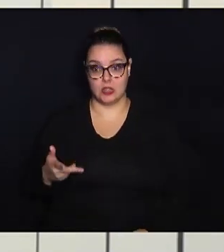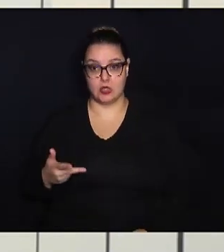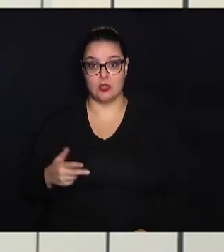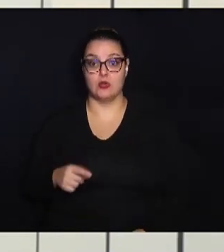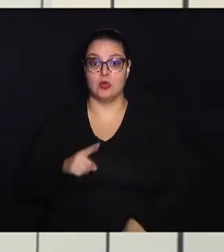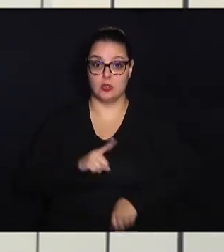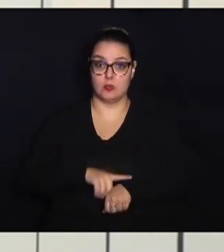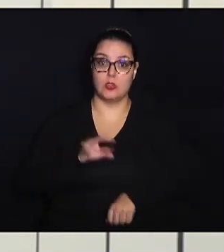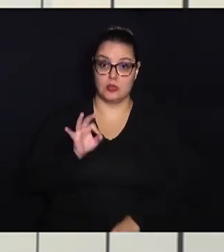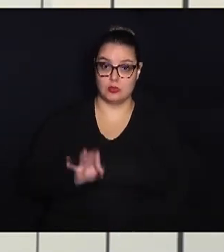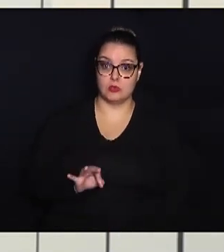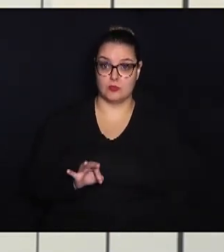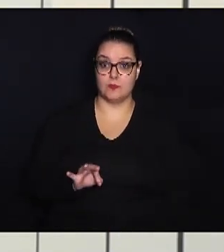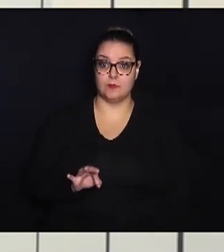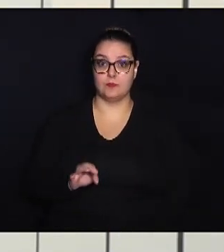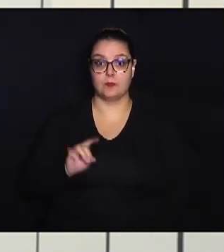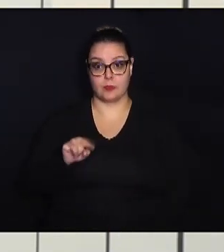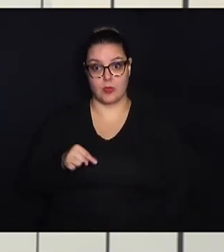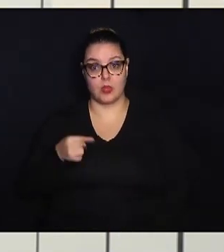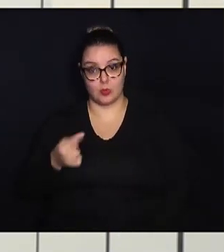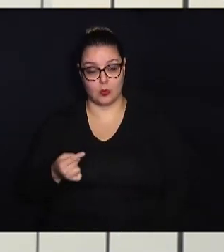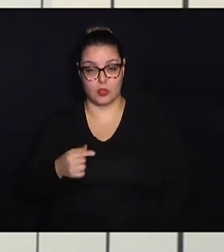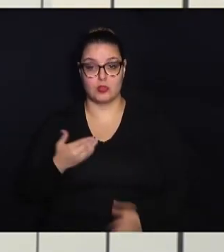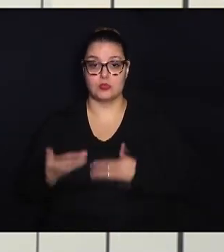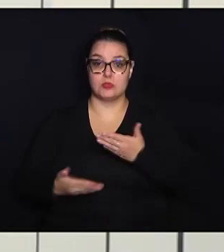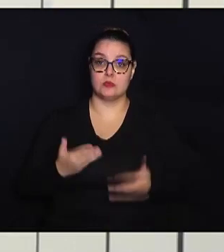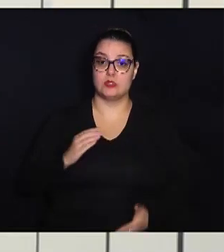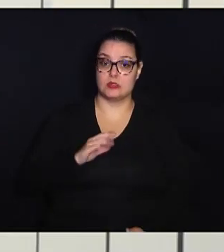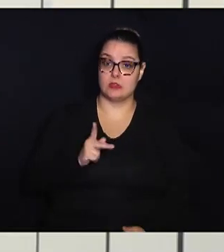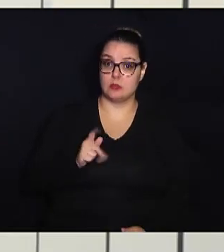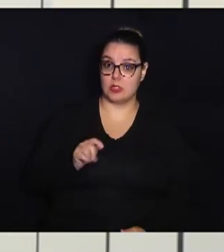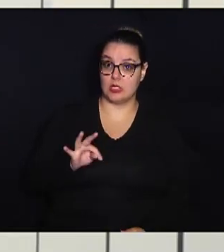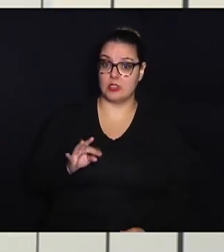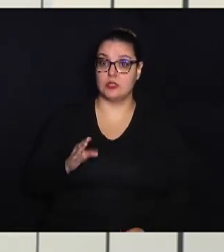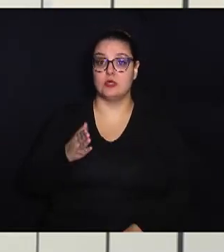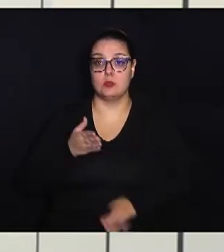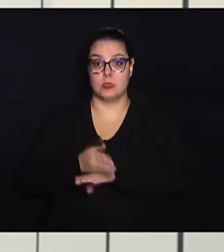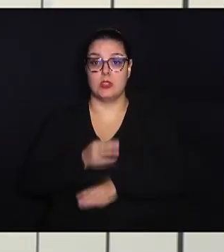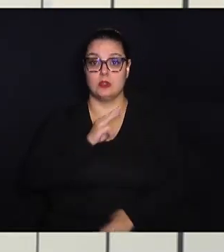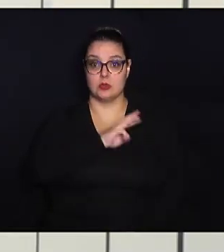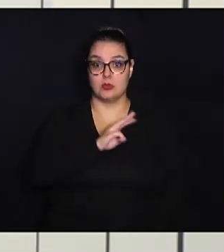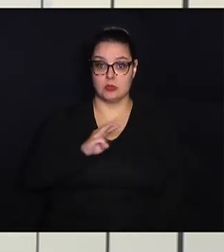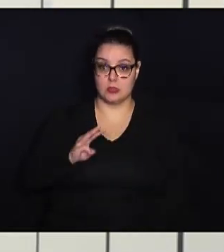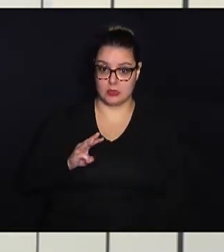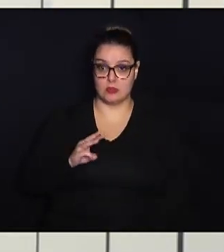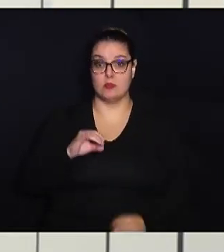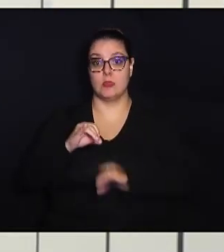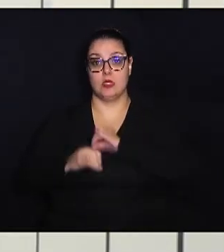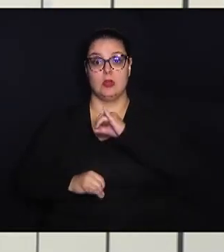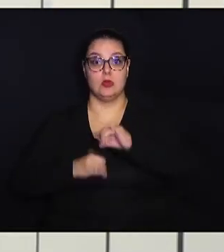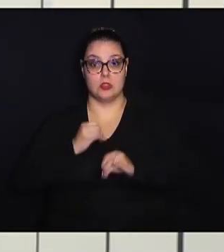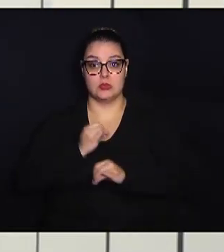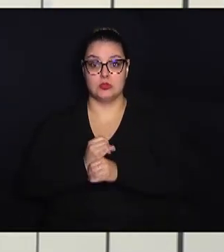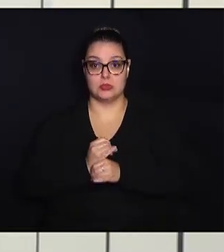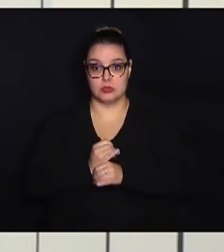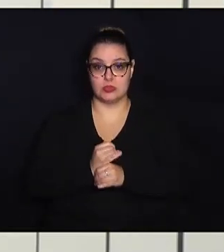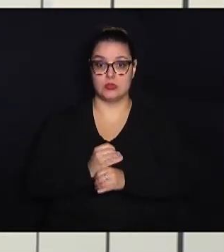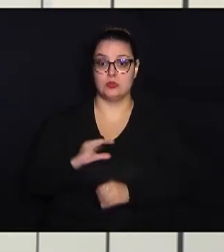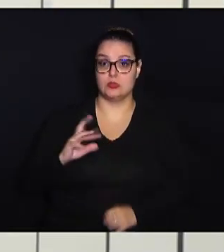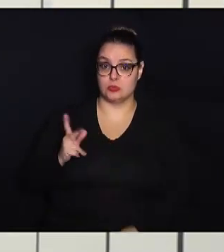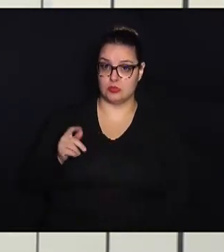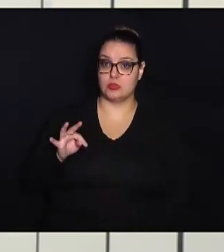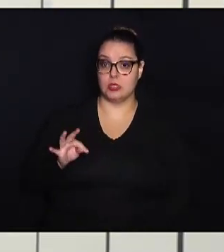pontualidade adicionalmente os serviços do sepat também podem ser acessados pela internet através de um chat